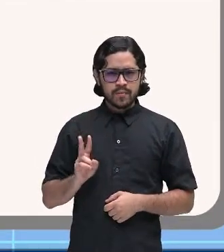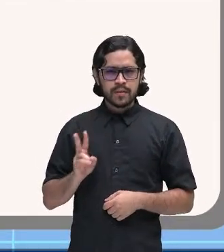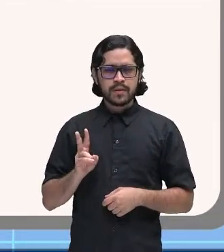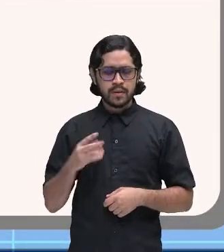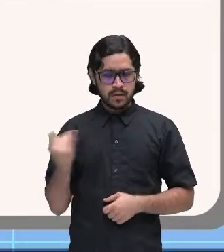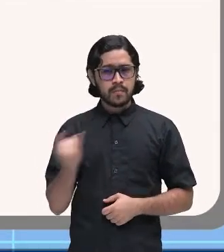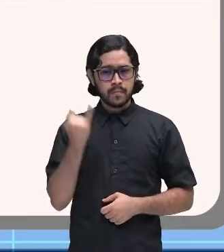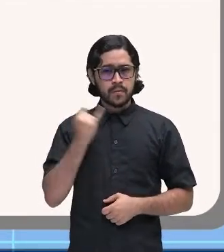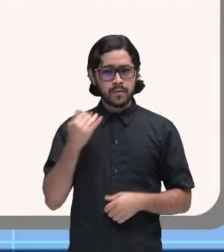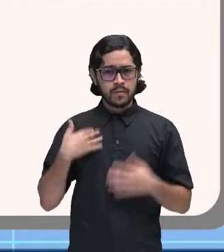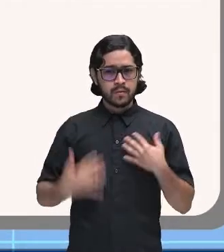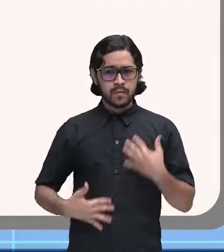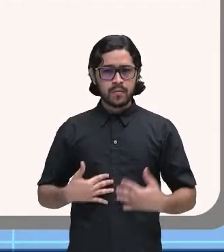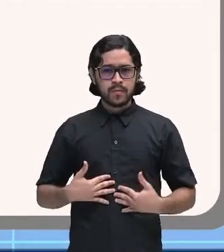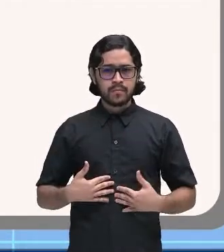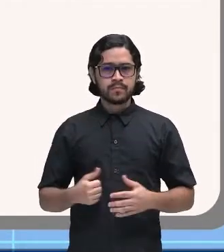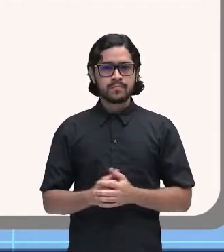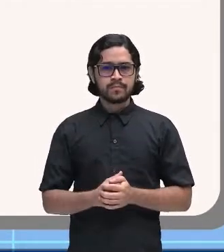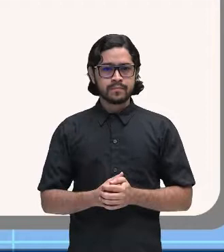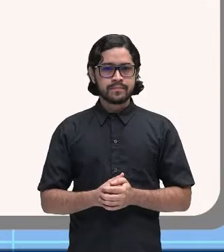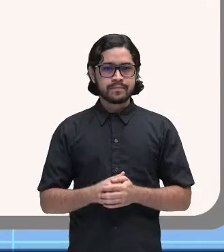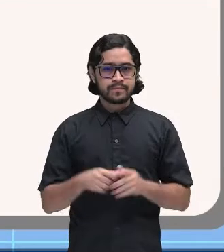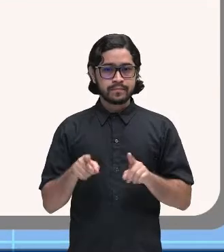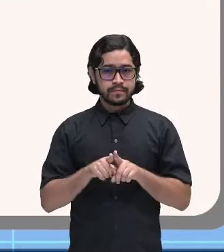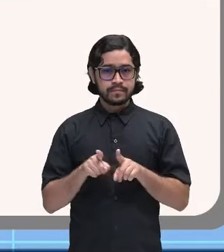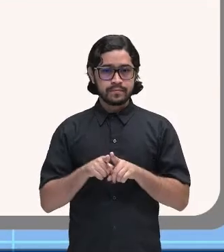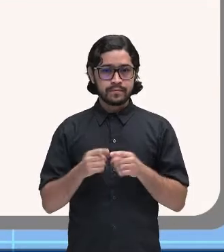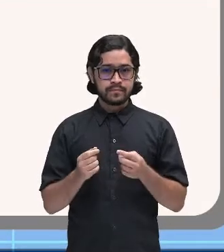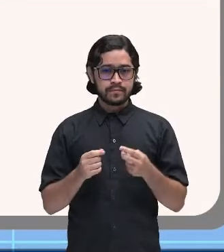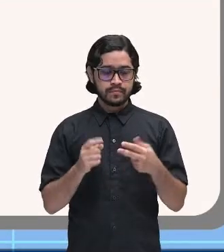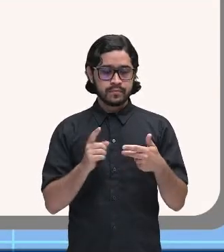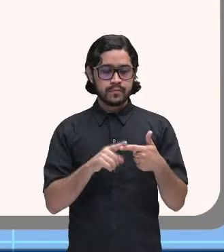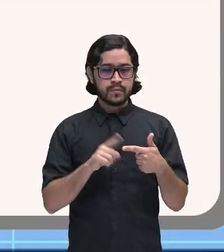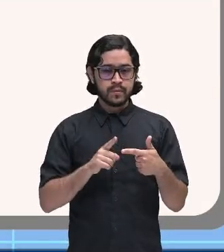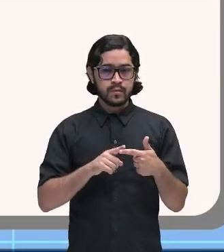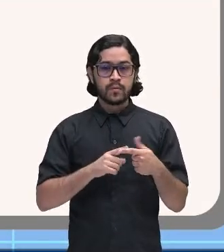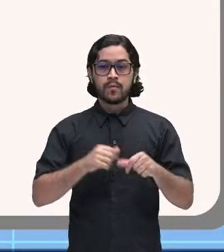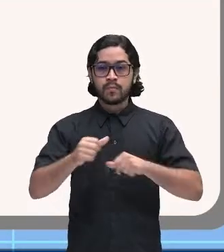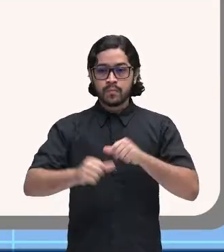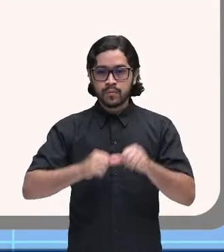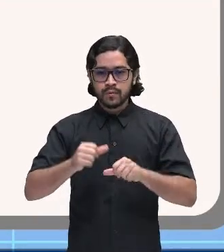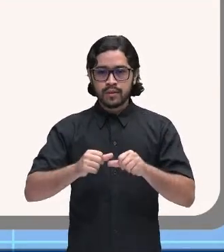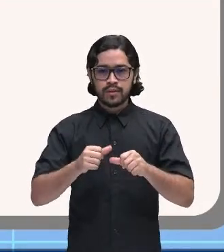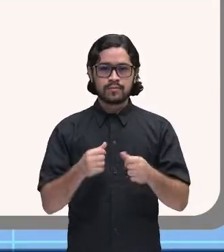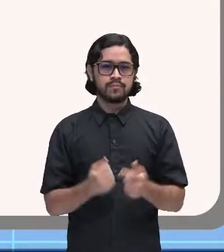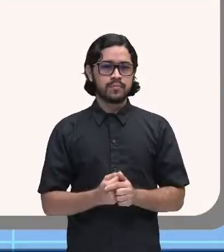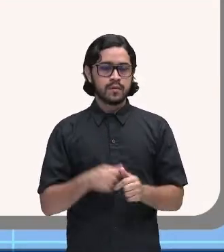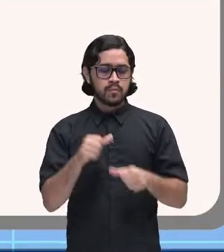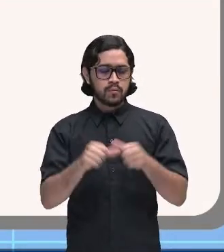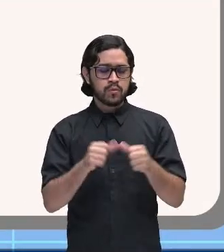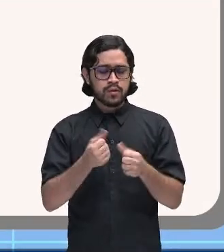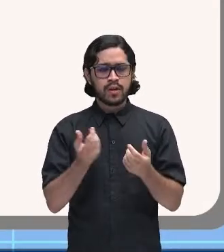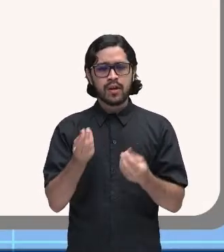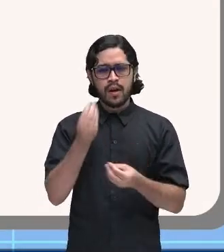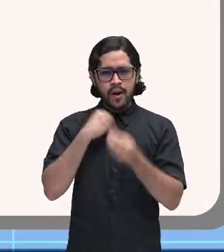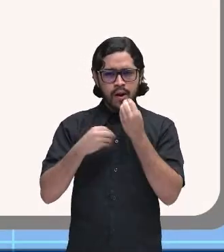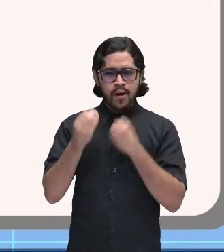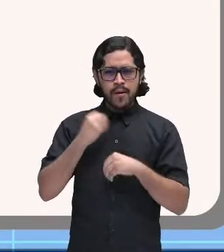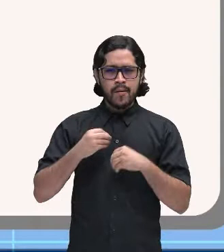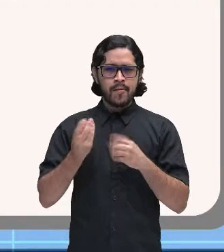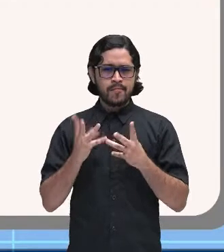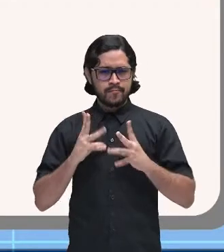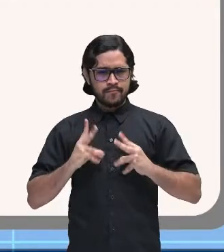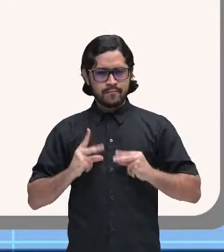exemplo. Transformar as moléculas, as macromoléculas, né, alimentares ingeridas, como as proteínas,